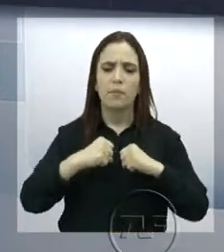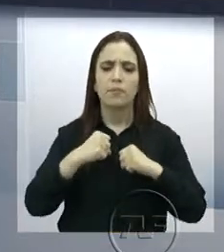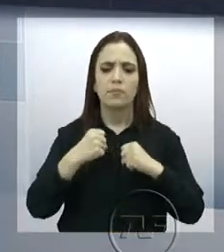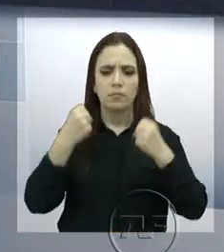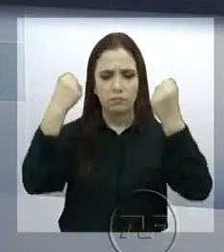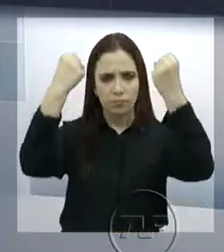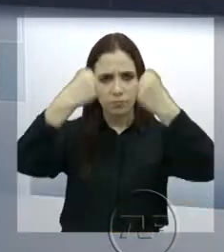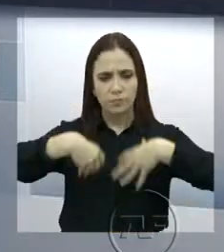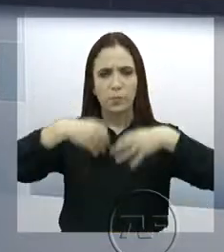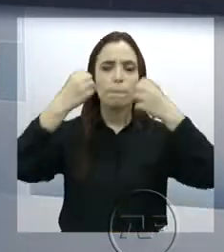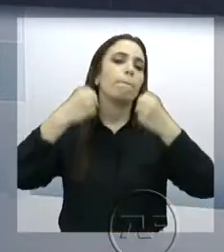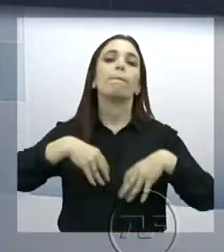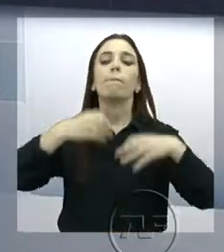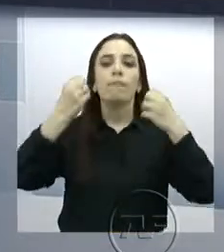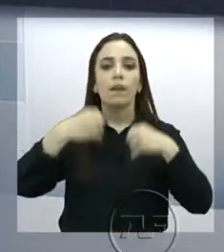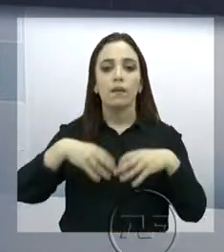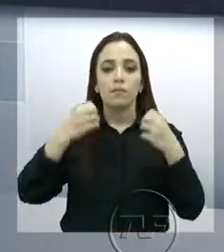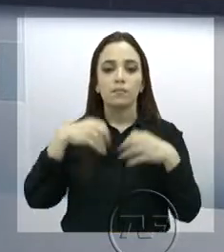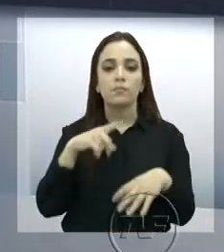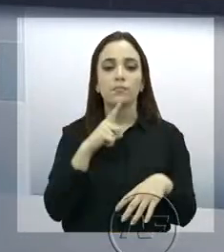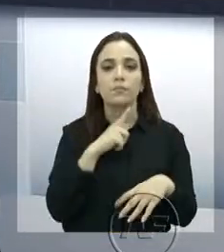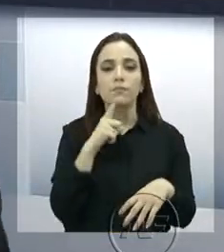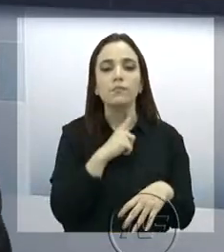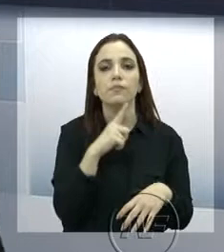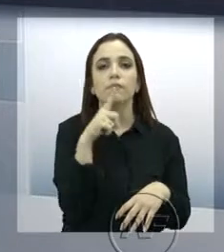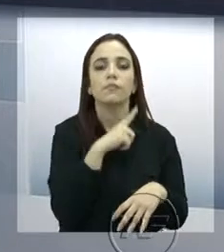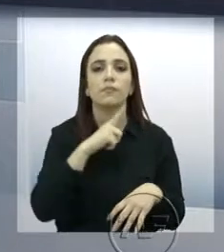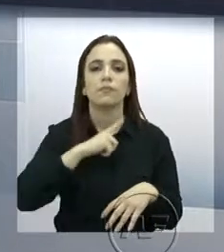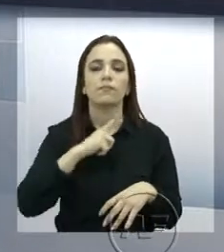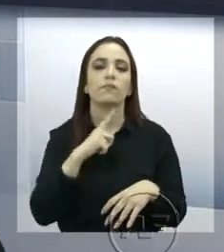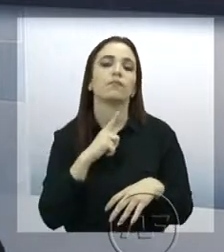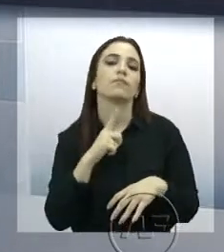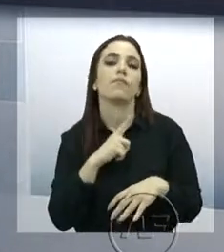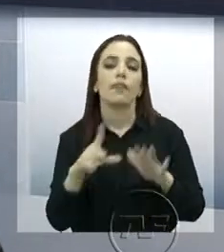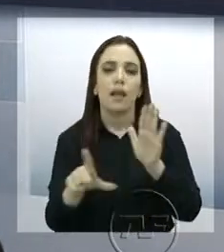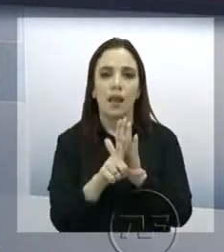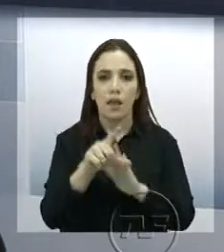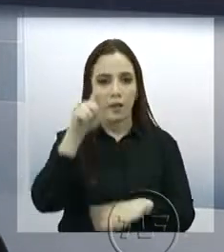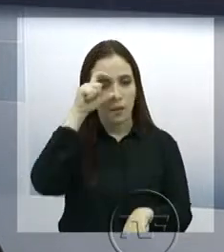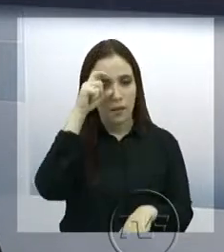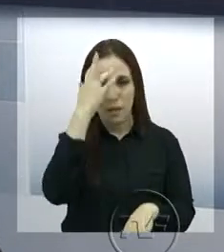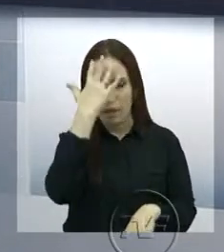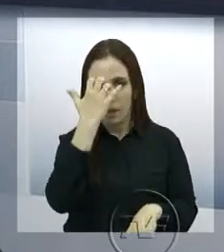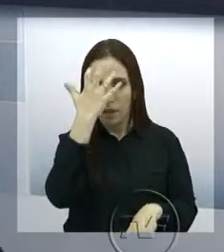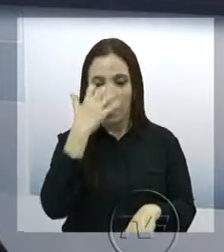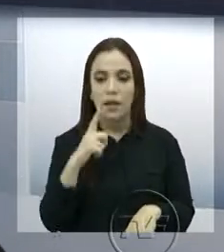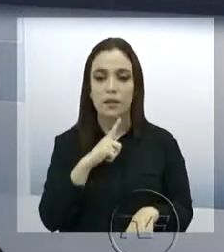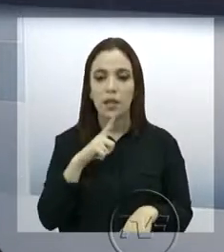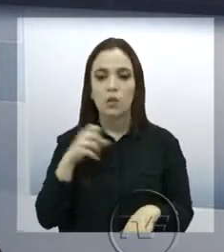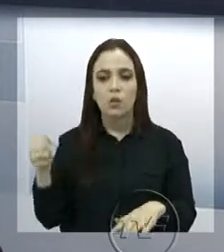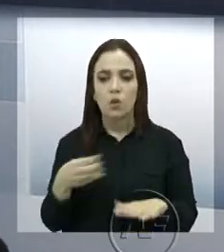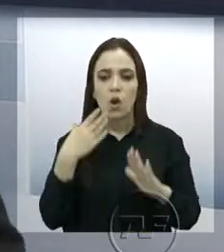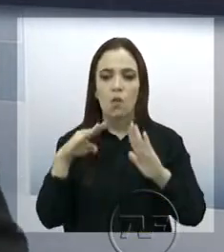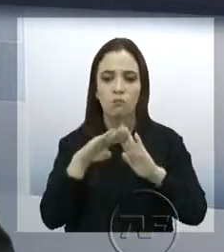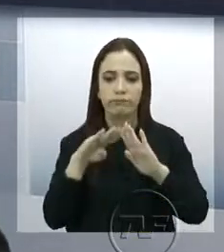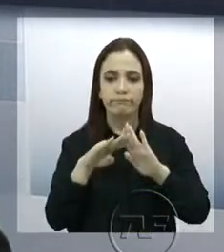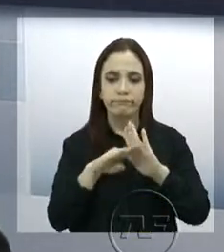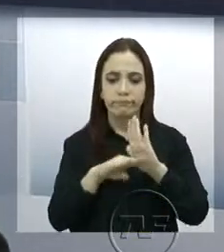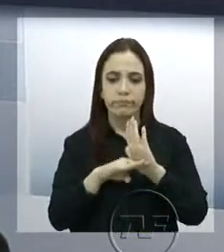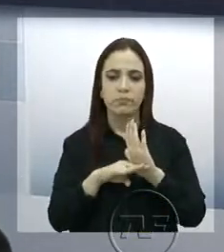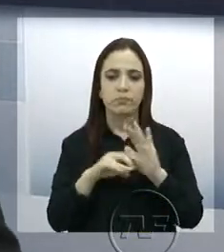muito concreta, que tem, inclusive, com o surgimento da Lei Maria da Penha, tivemos novos parâmetros para a